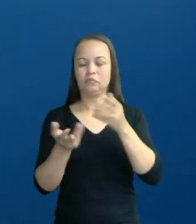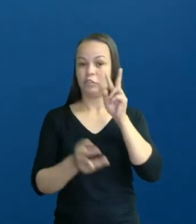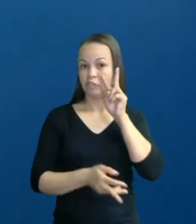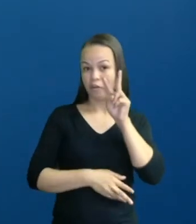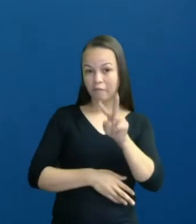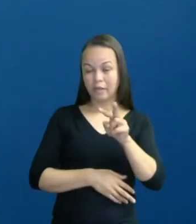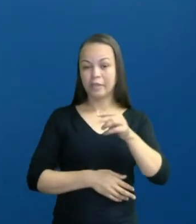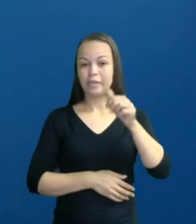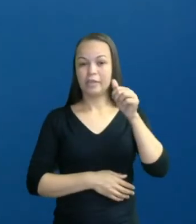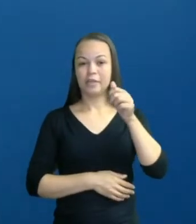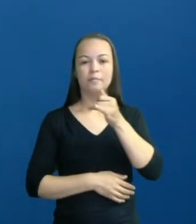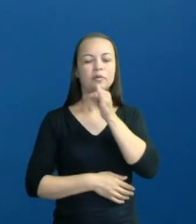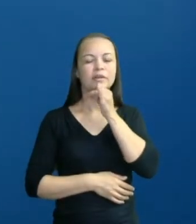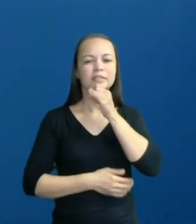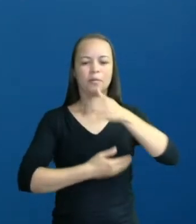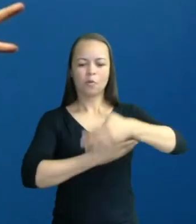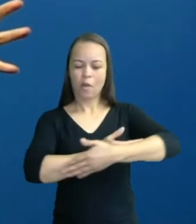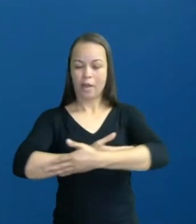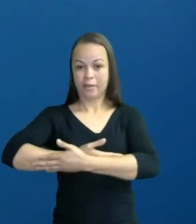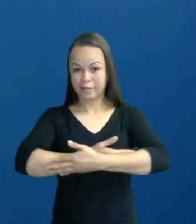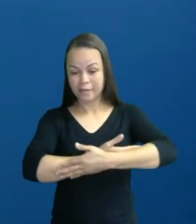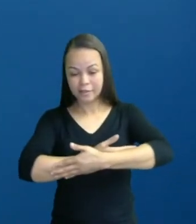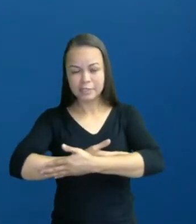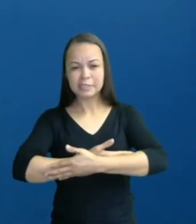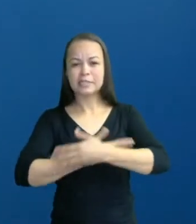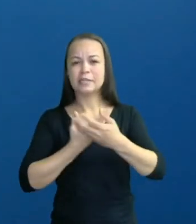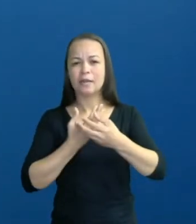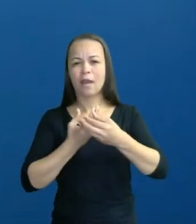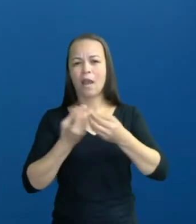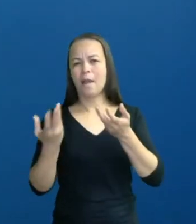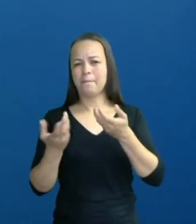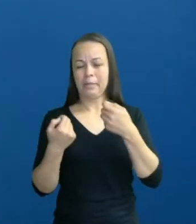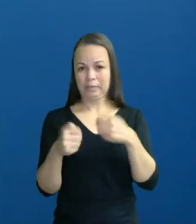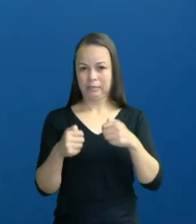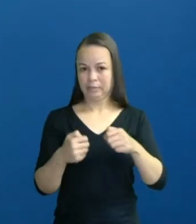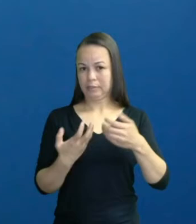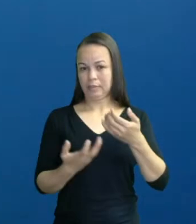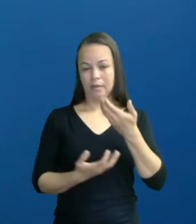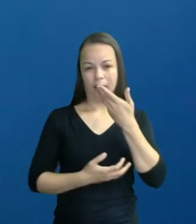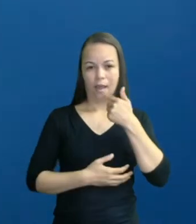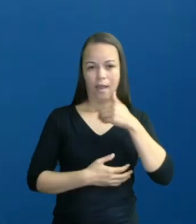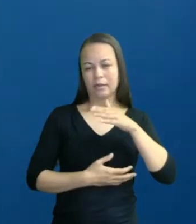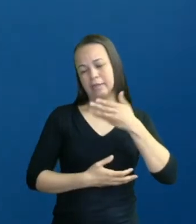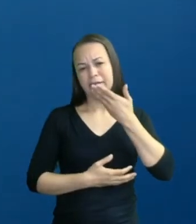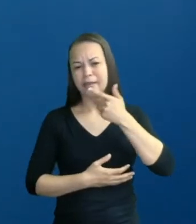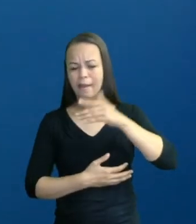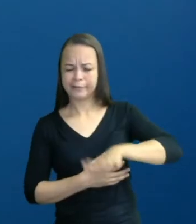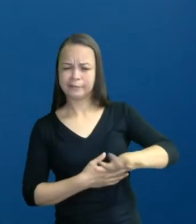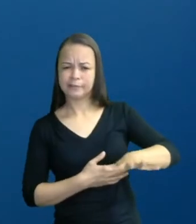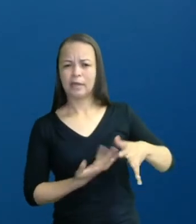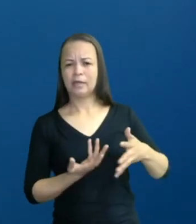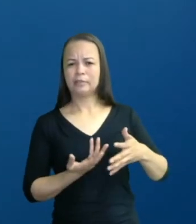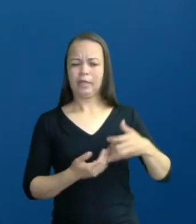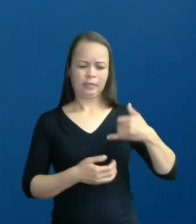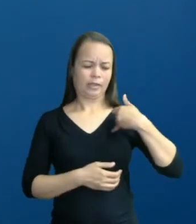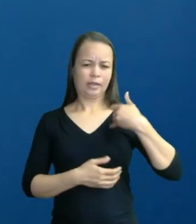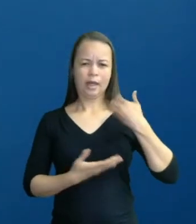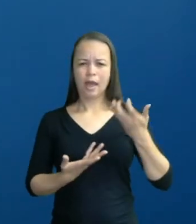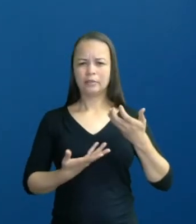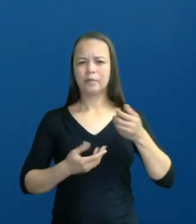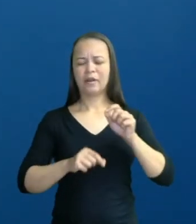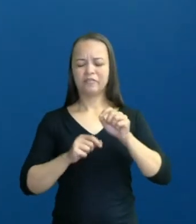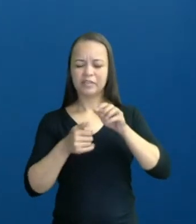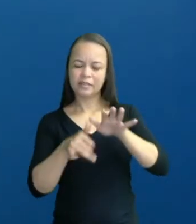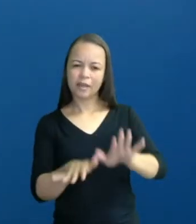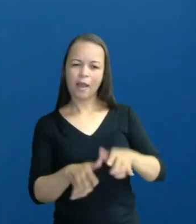certo? Então, aí ele veio manipulando as ferramentas do celular com os dedos.